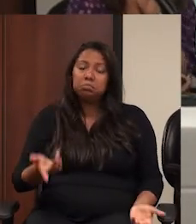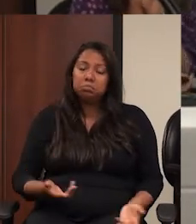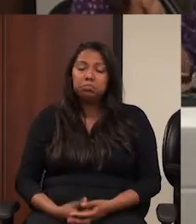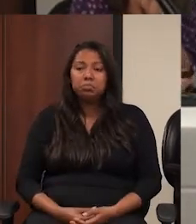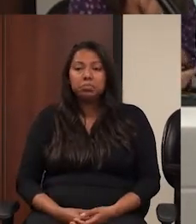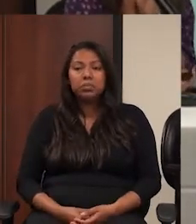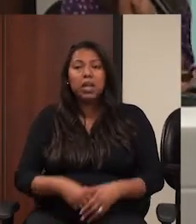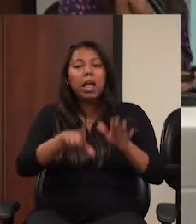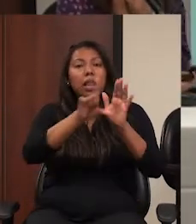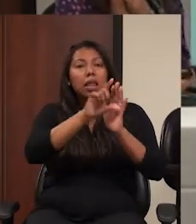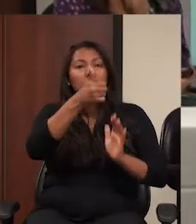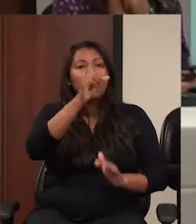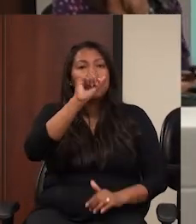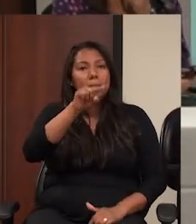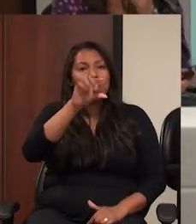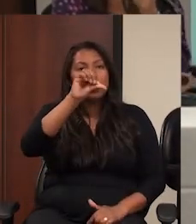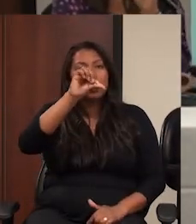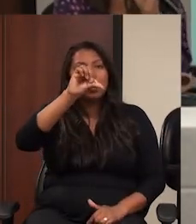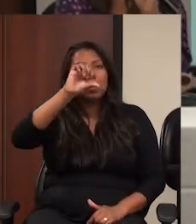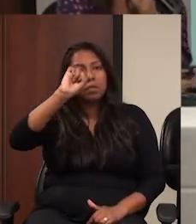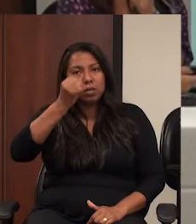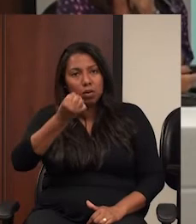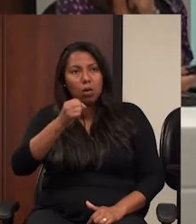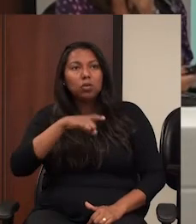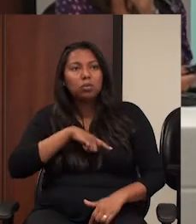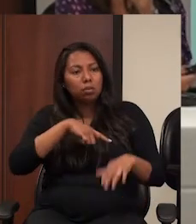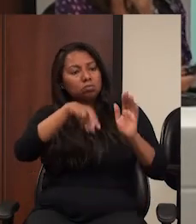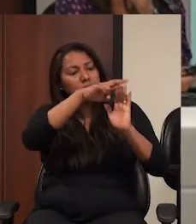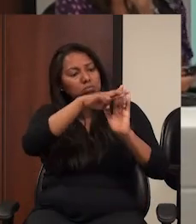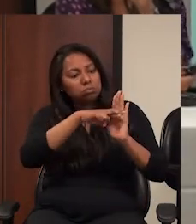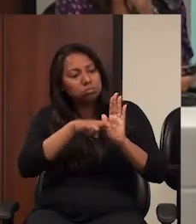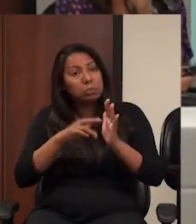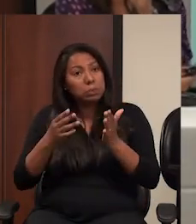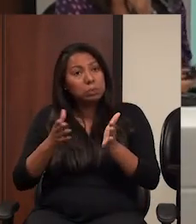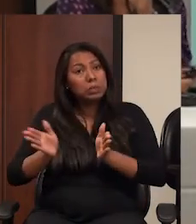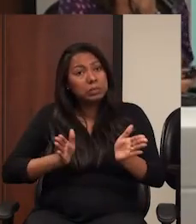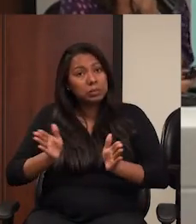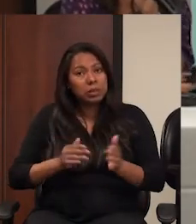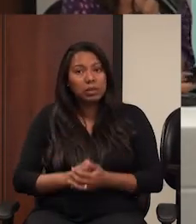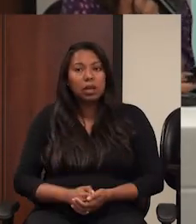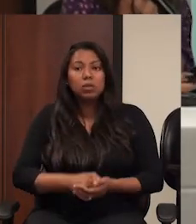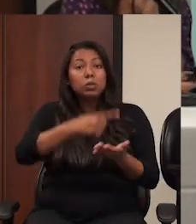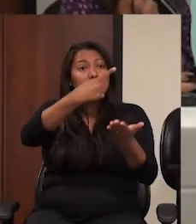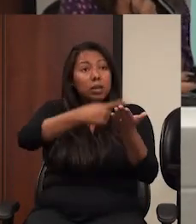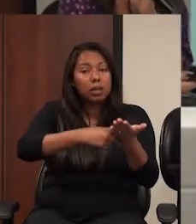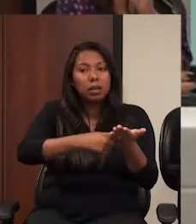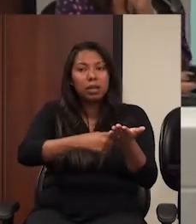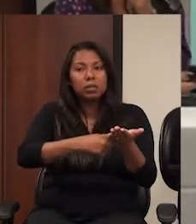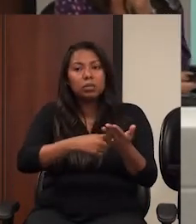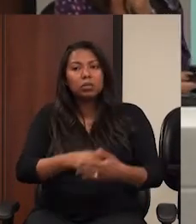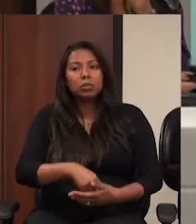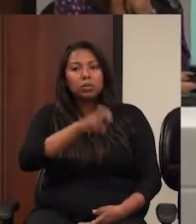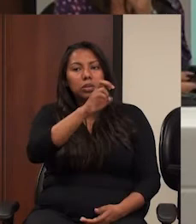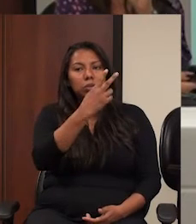A Lei 10.098 estabeleceu critérios para acessibilidade. O Decreto 7.612 de